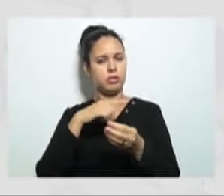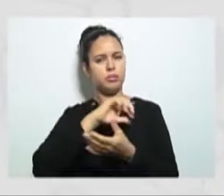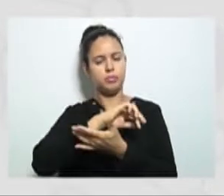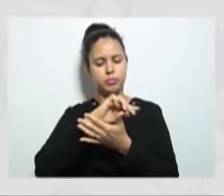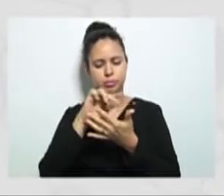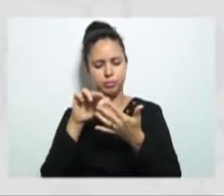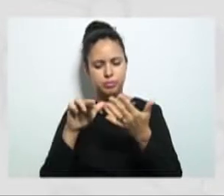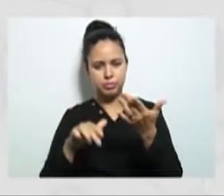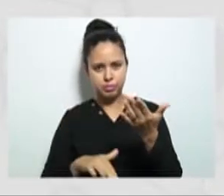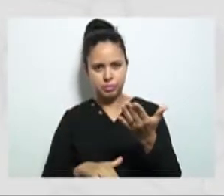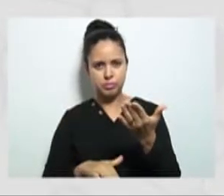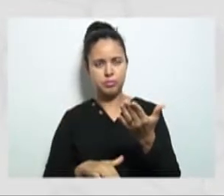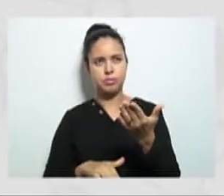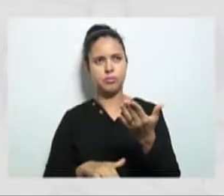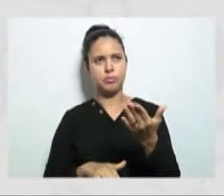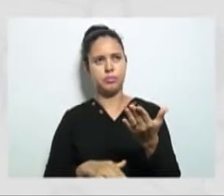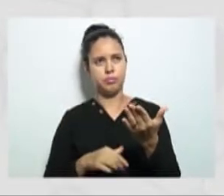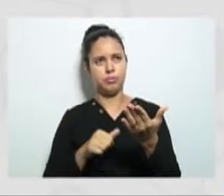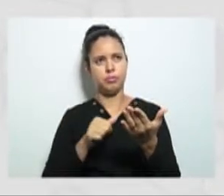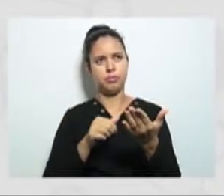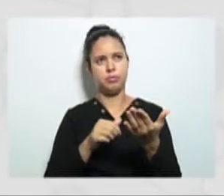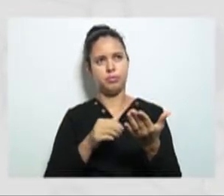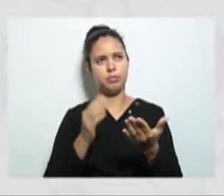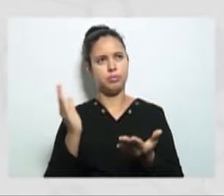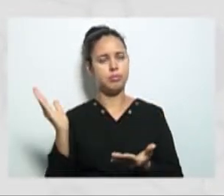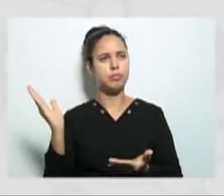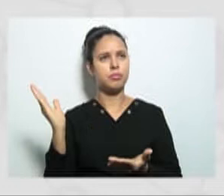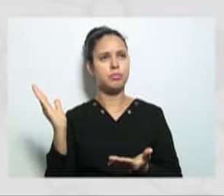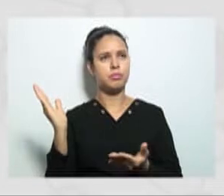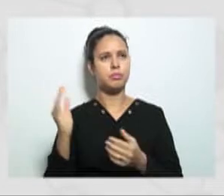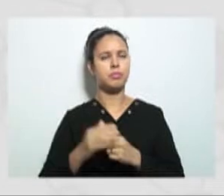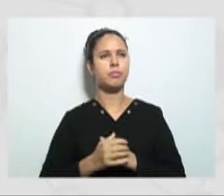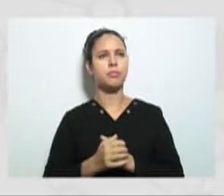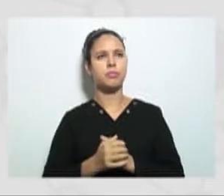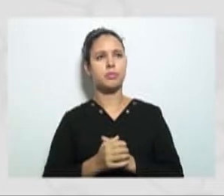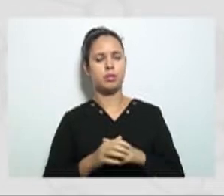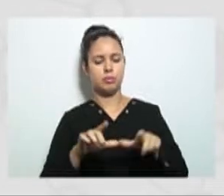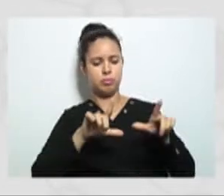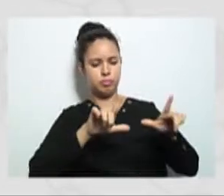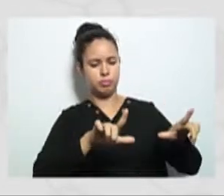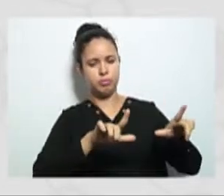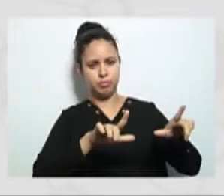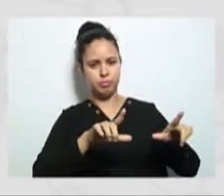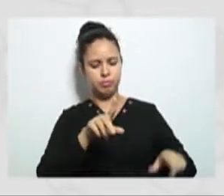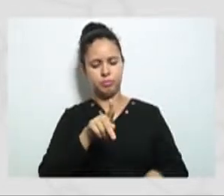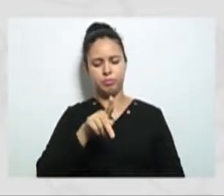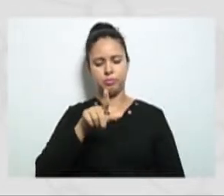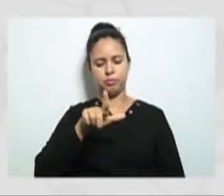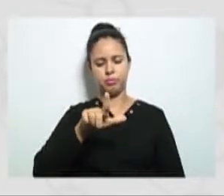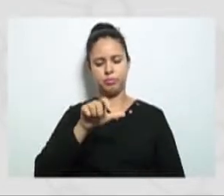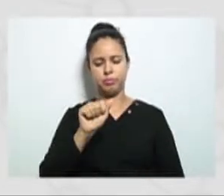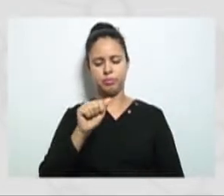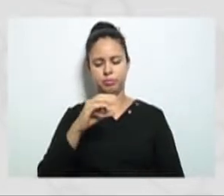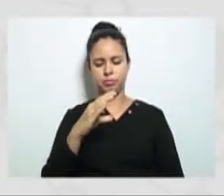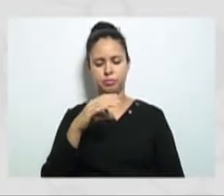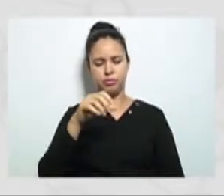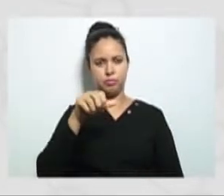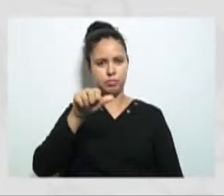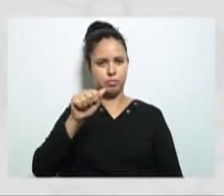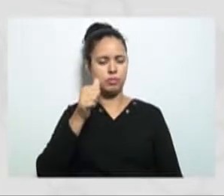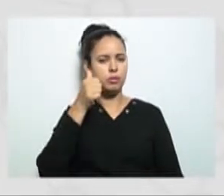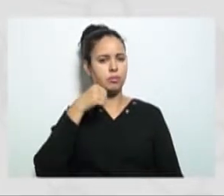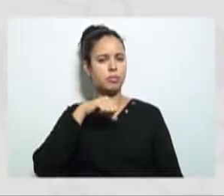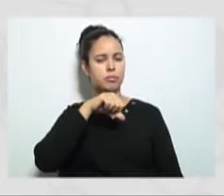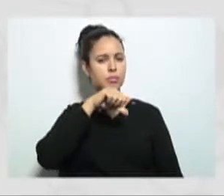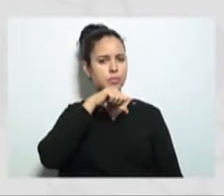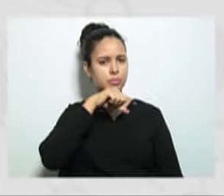nenhum desses aqui, meu computador não funciona. A gente tem uma placa-mãe, tá, gente? Né? Mãe, por quê? Porque